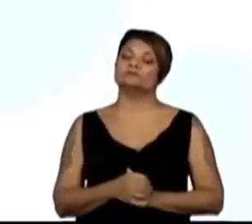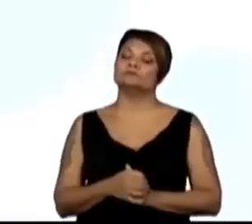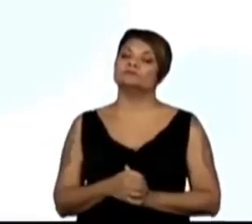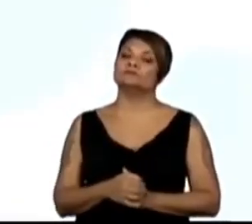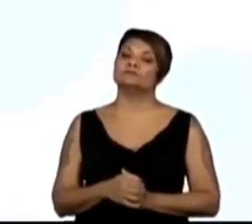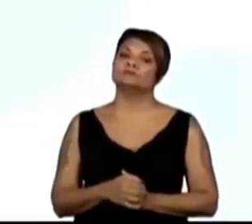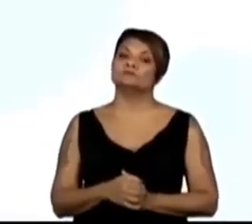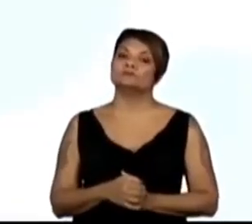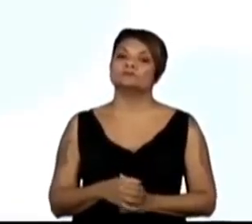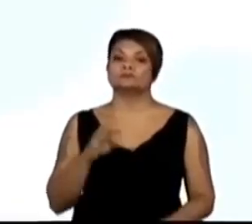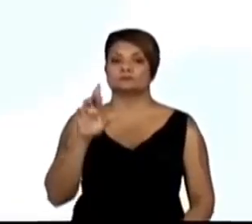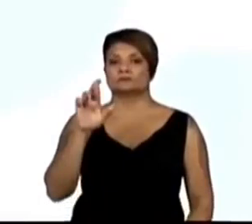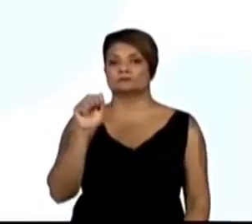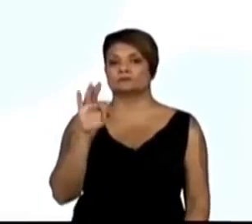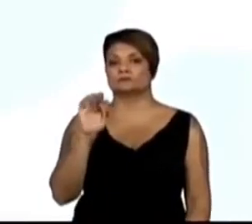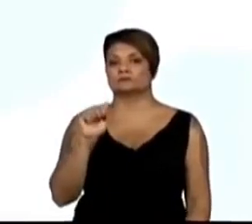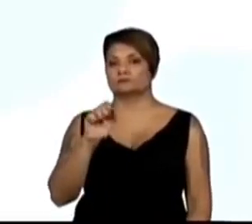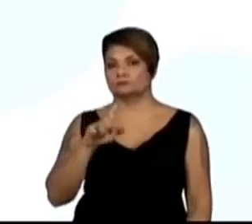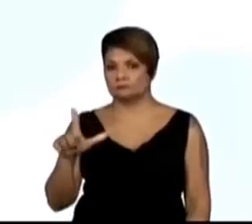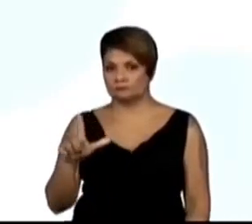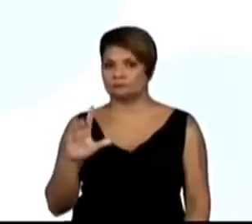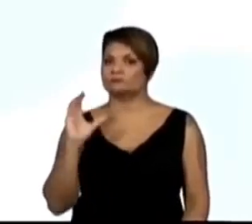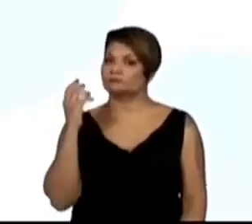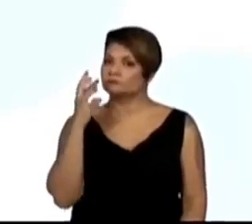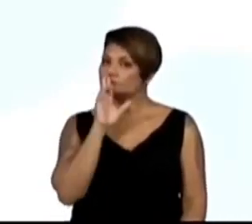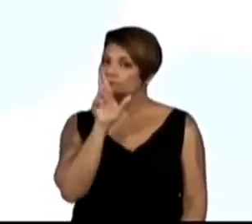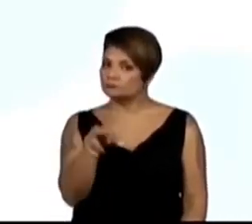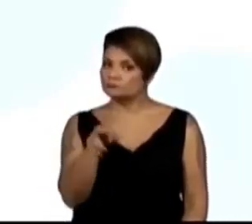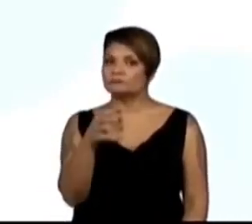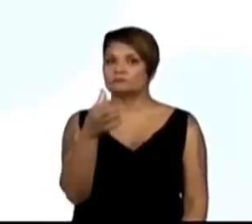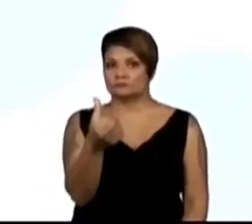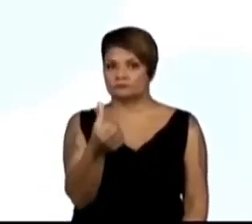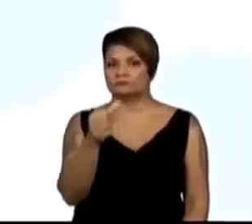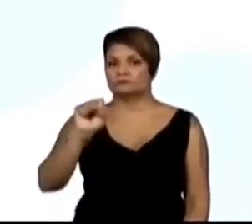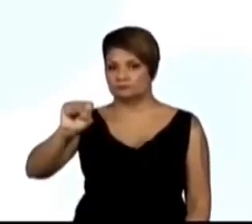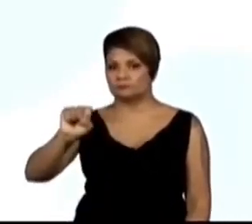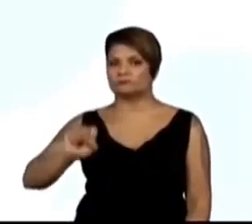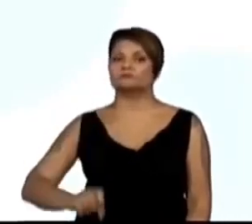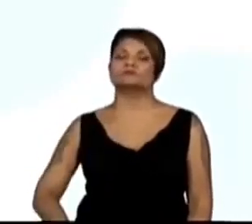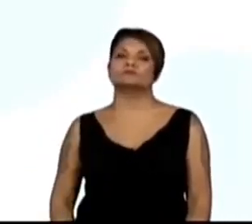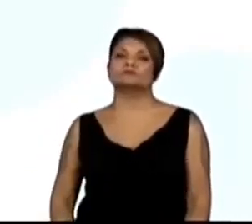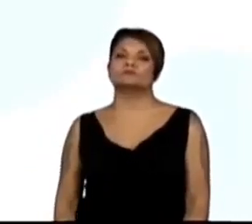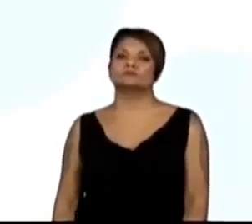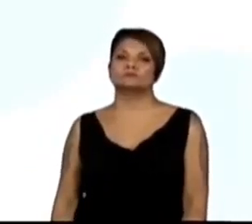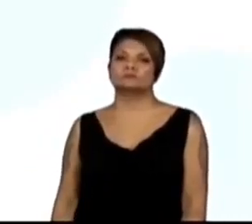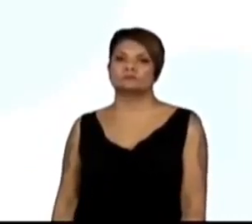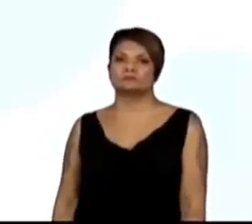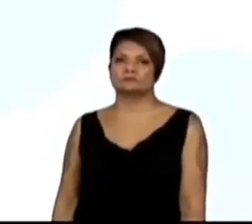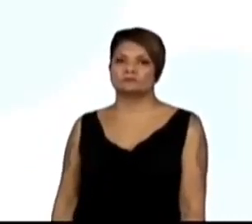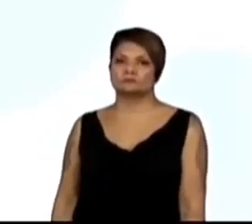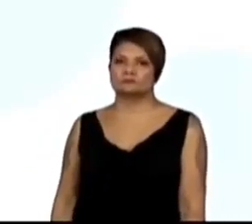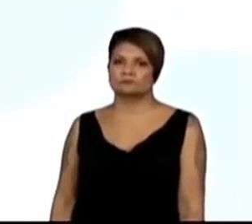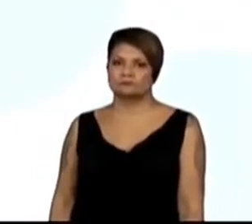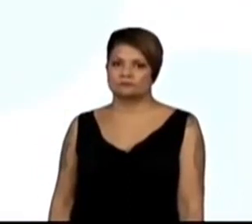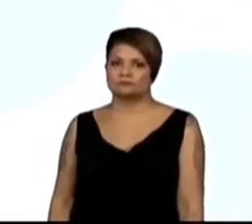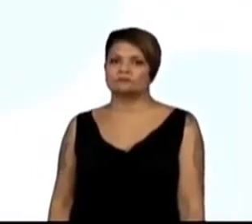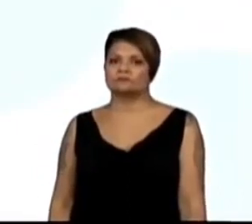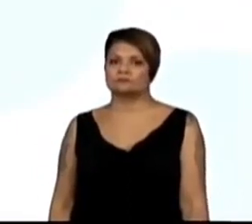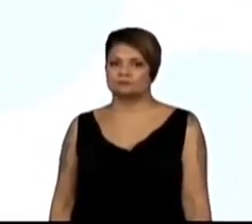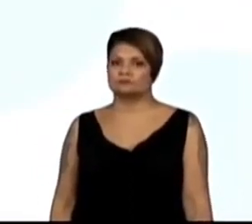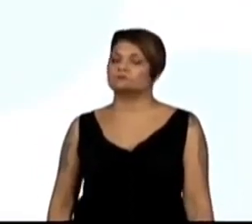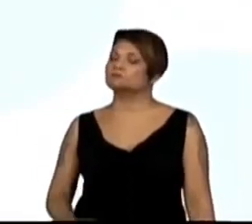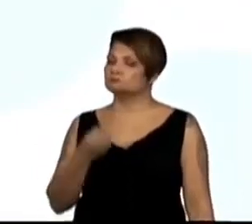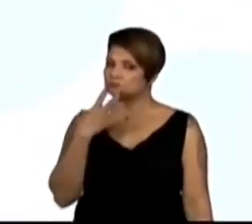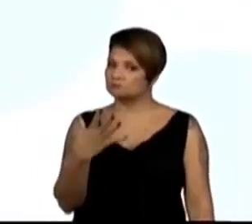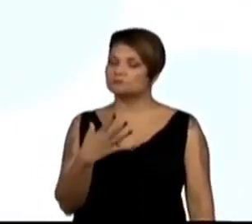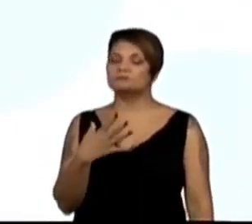achou. Rafael, valendo. 68. Ixi, os meninos estão que Rafael, tão, 68. 68. Muito